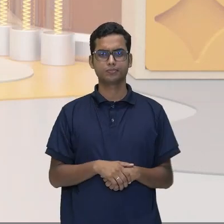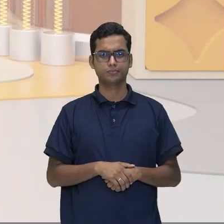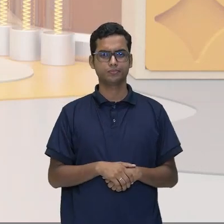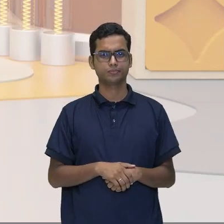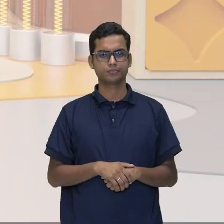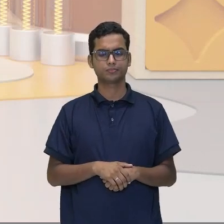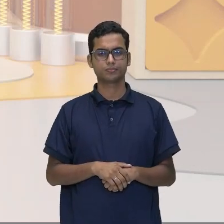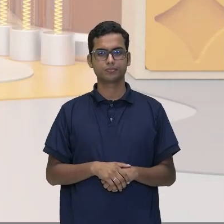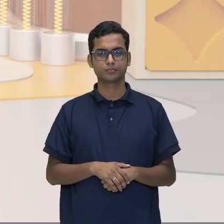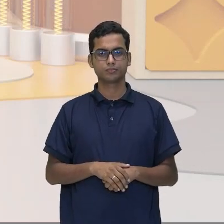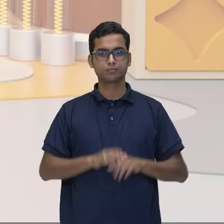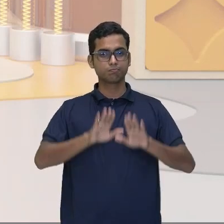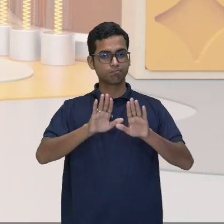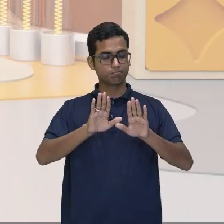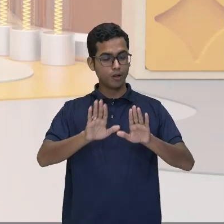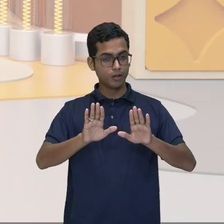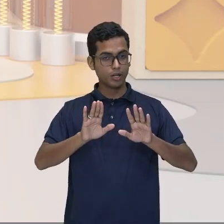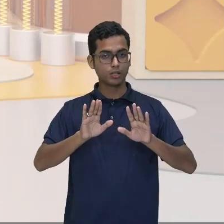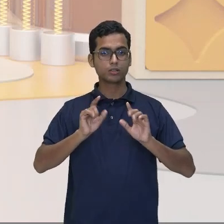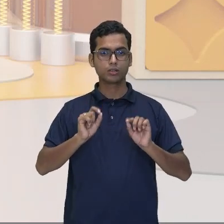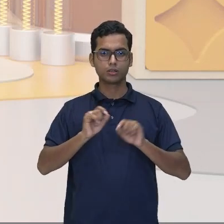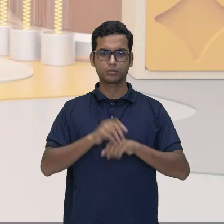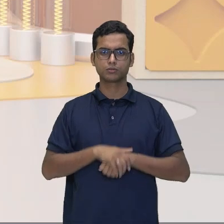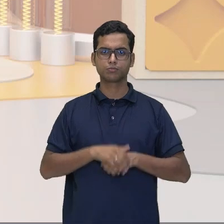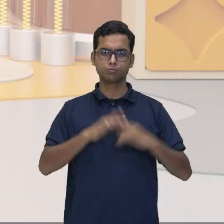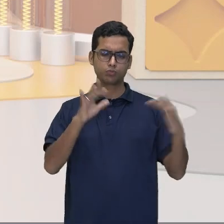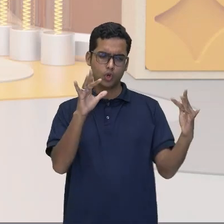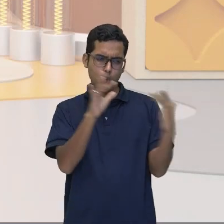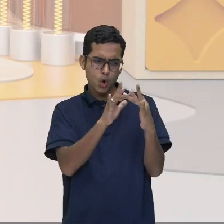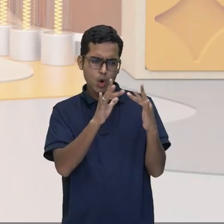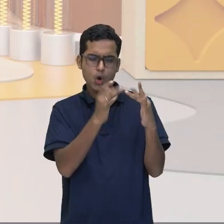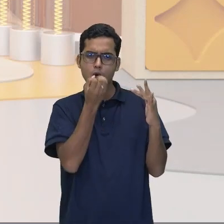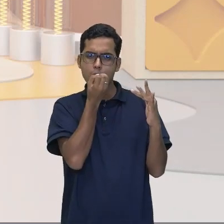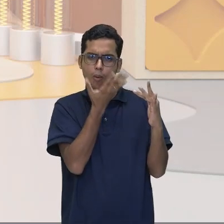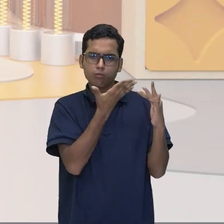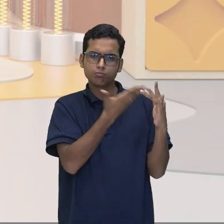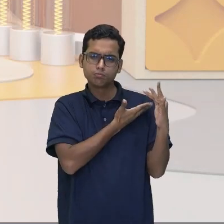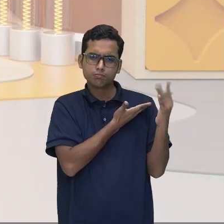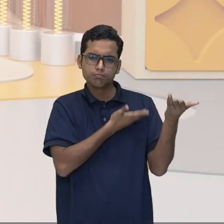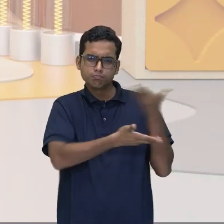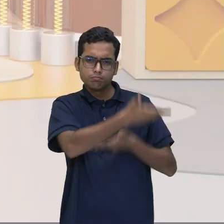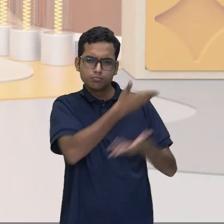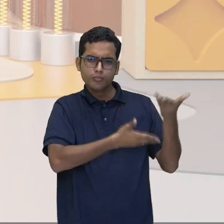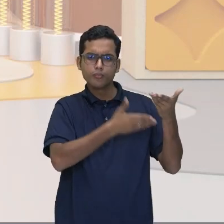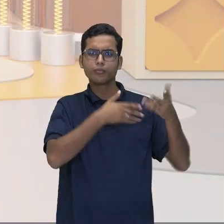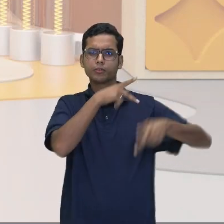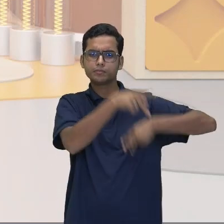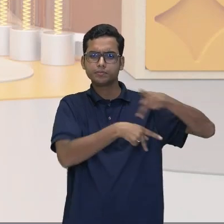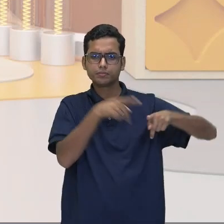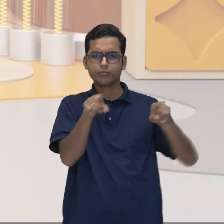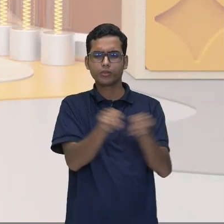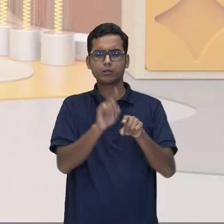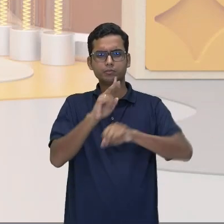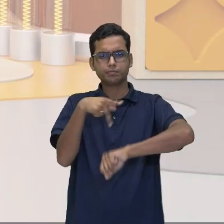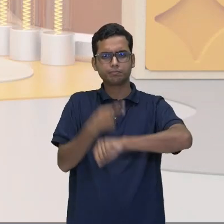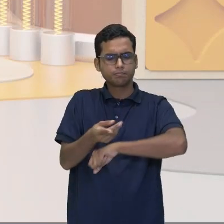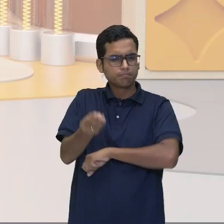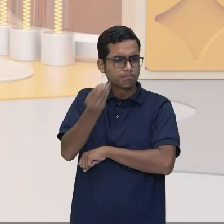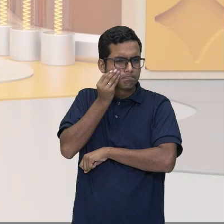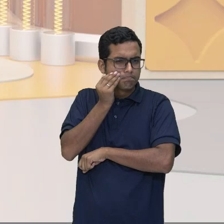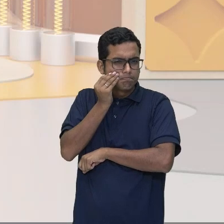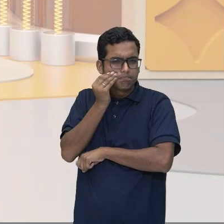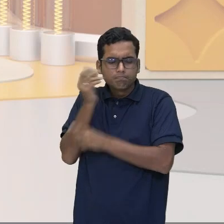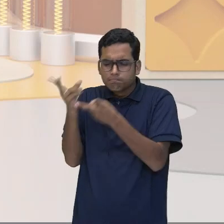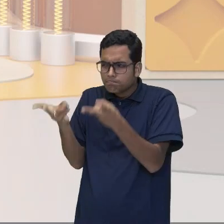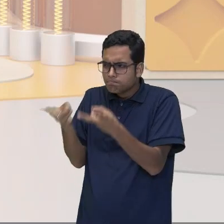Contudo, após o contato amistoso inicial entre esses povos, eles vão observar que